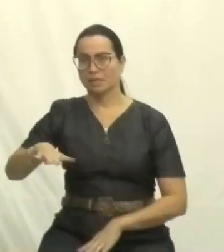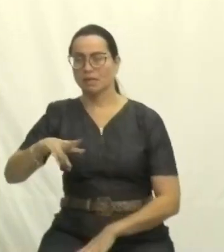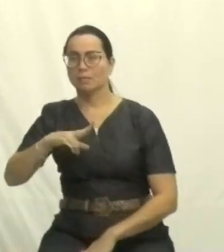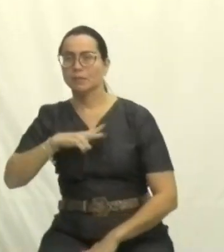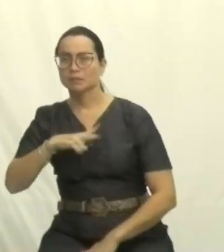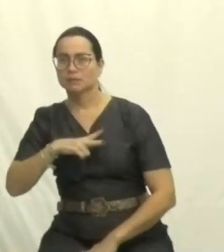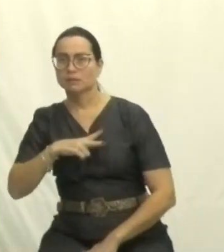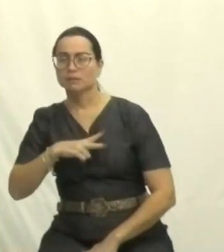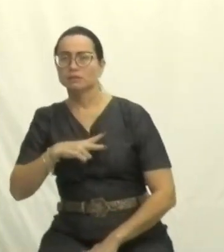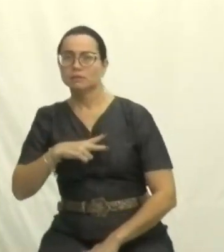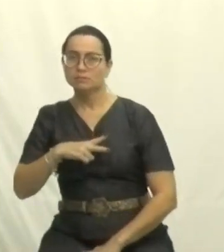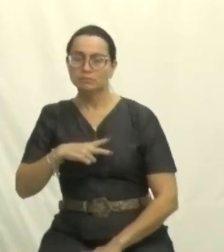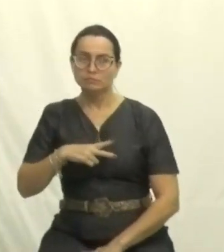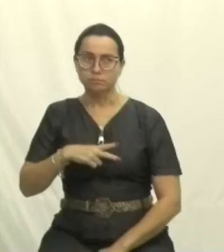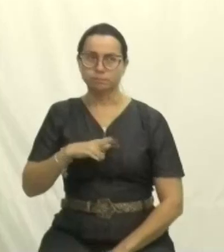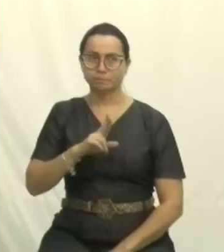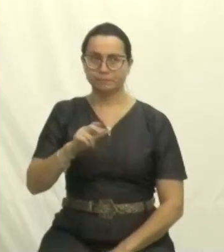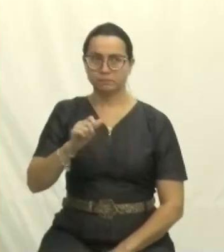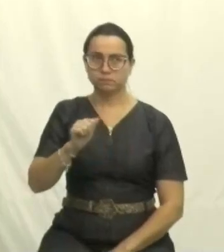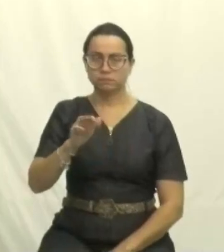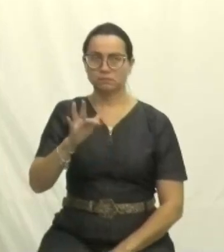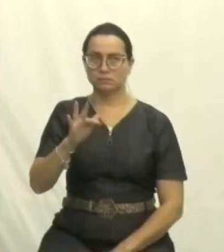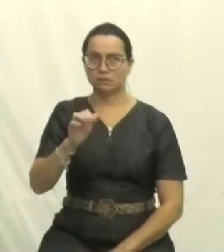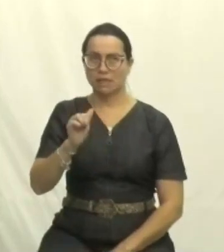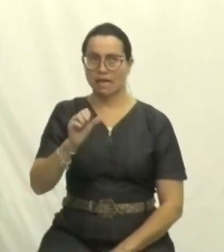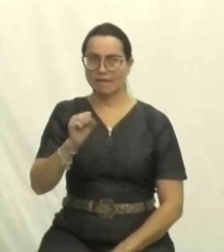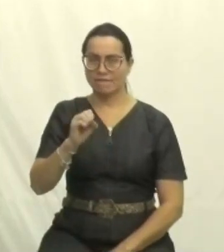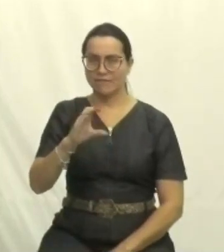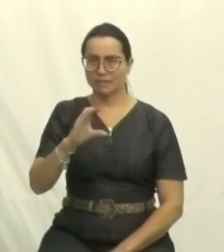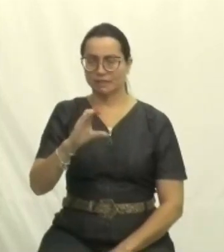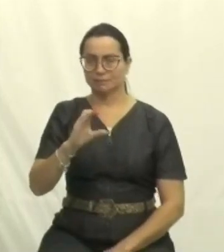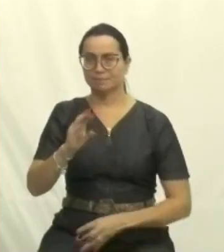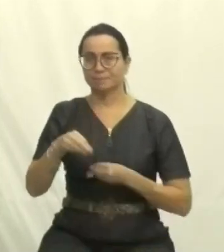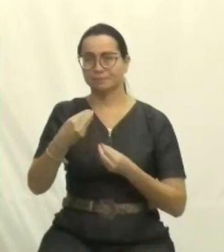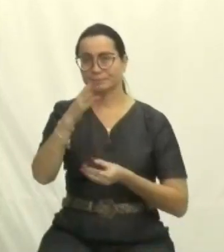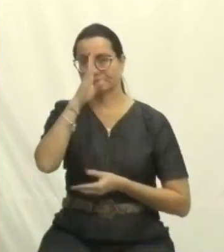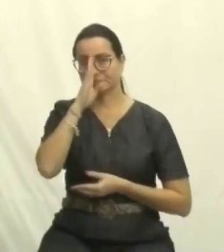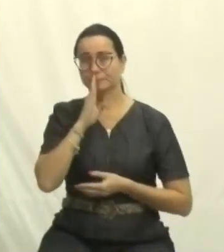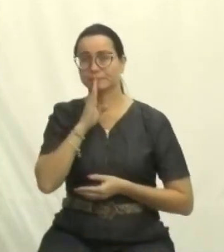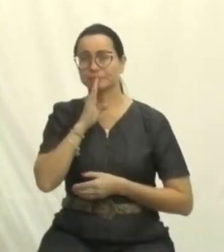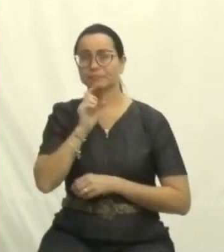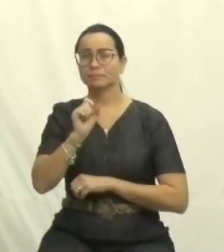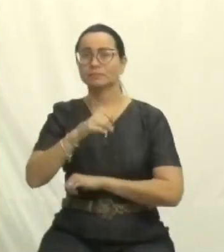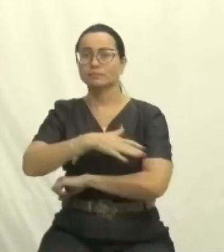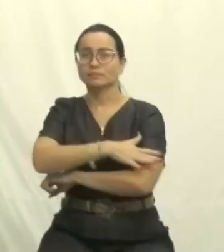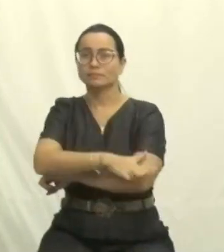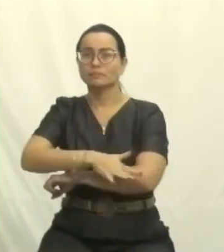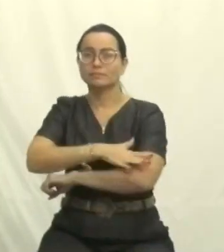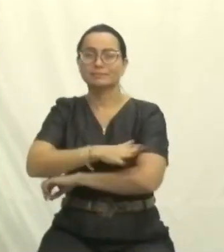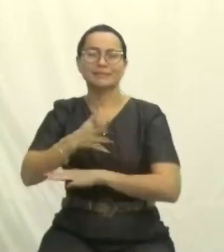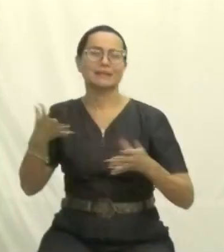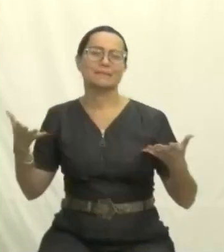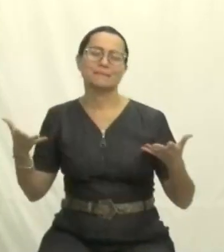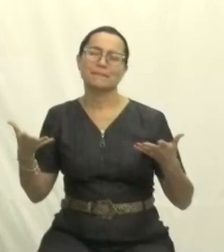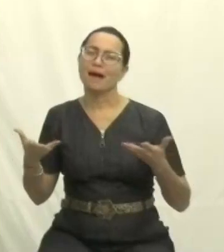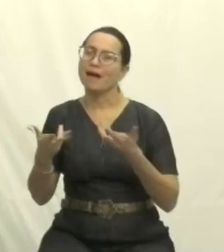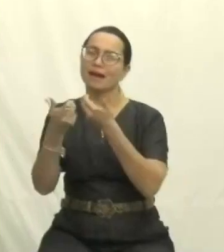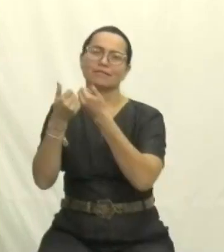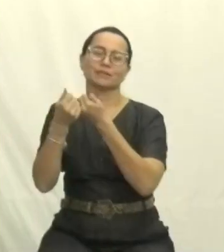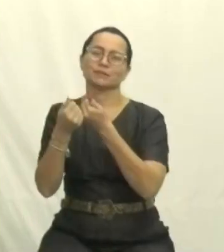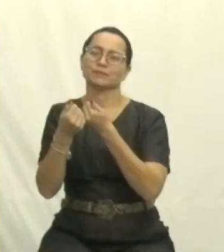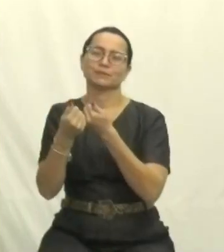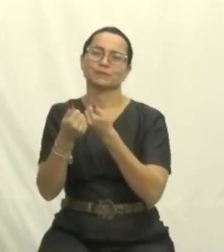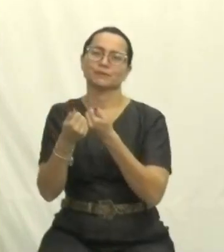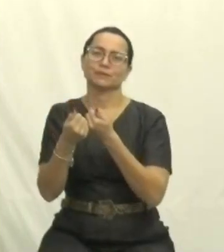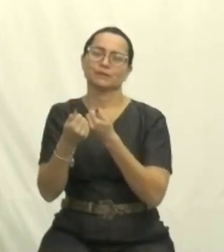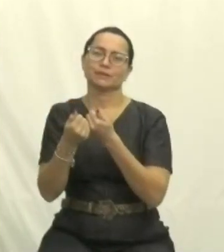a FASC, né, também dando gratuidade para esse parque fantástico que é o Albert Einstein, feito